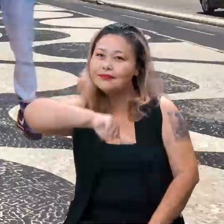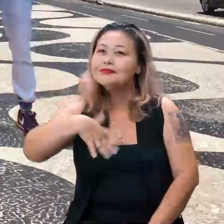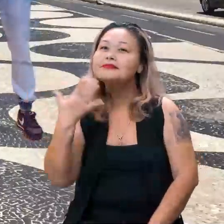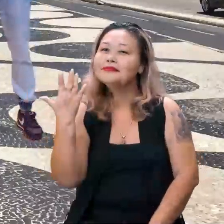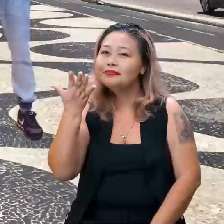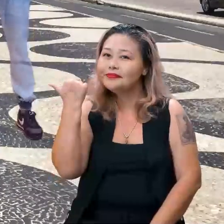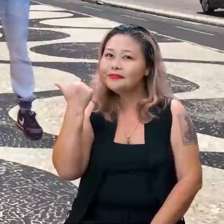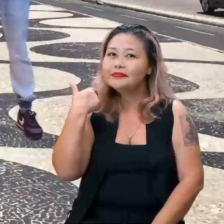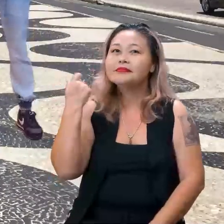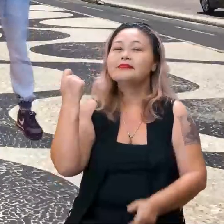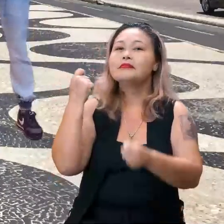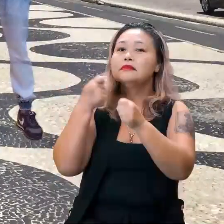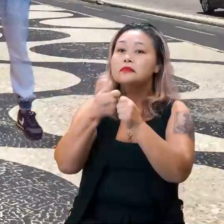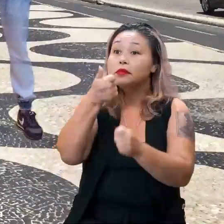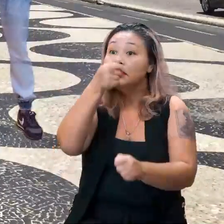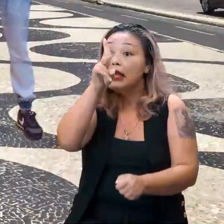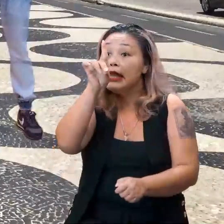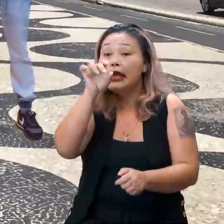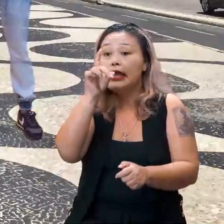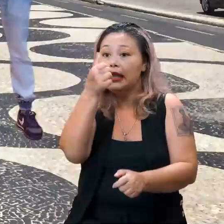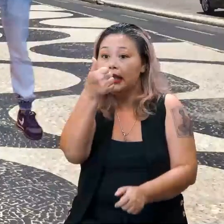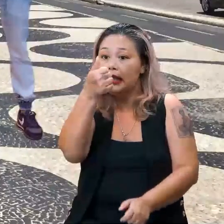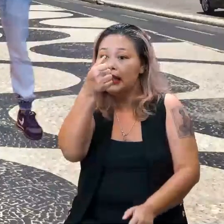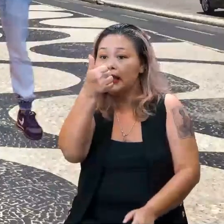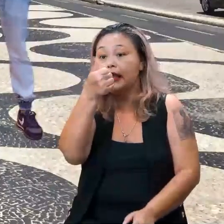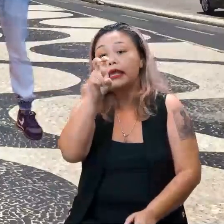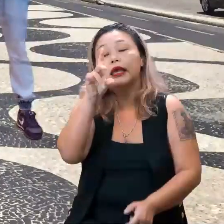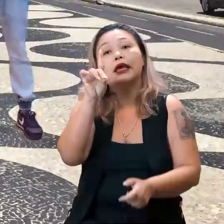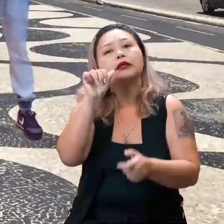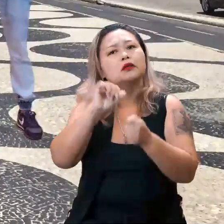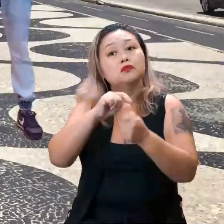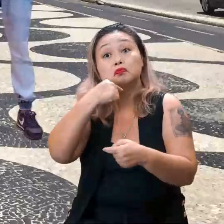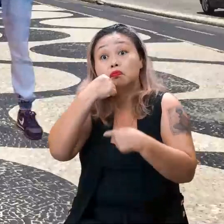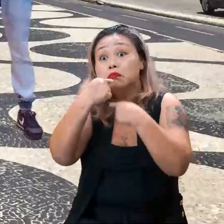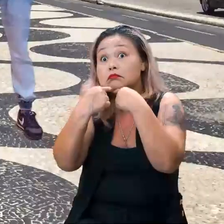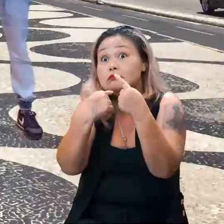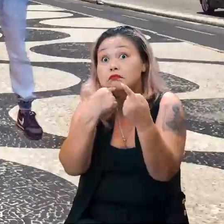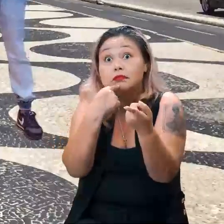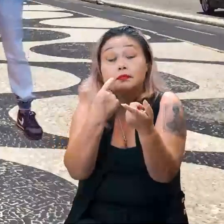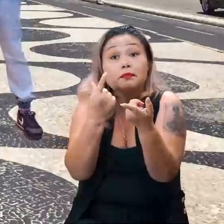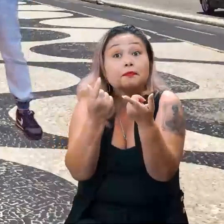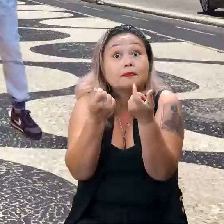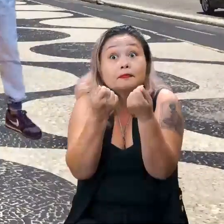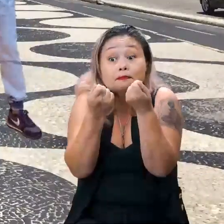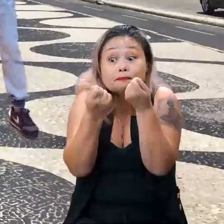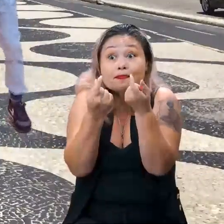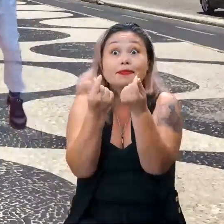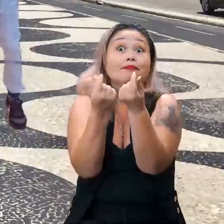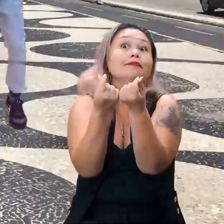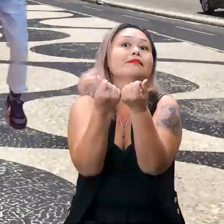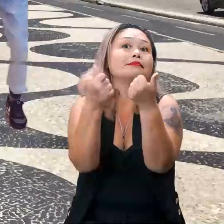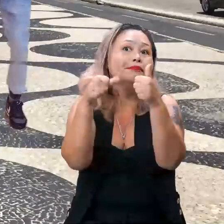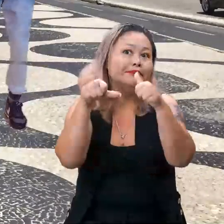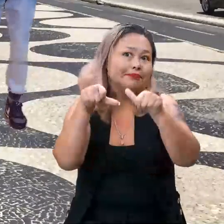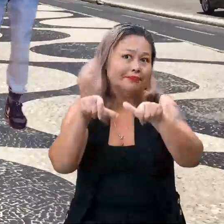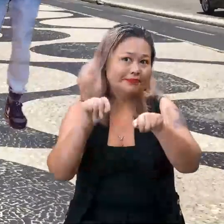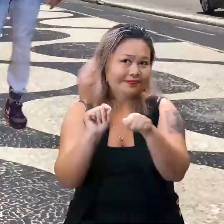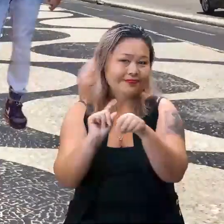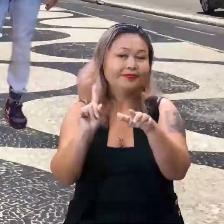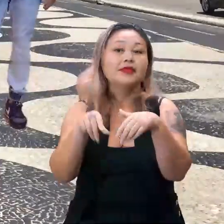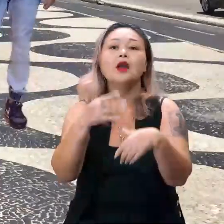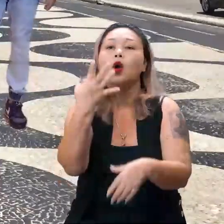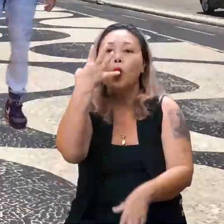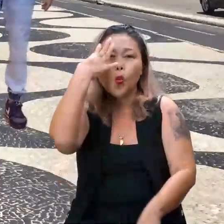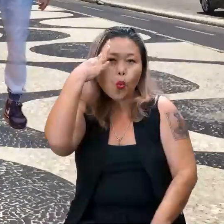para passar 15 dias, ela ficou falando, vai dar não, né? Porque apertou no bolso, né? E para passar 4 dias, aí